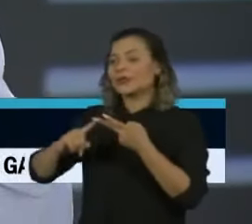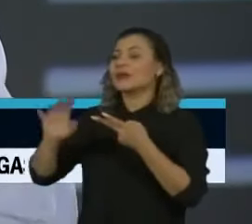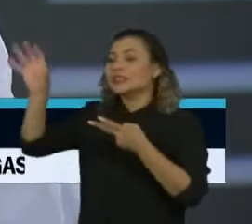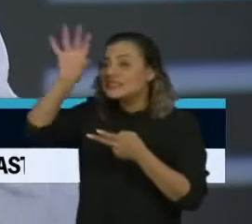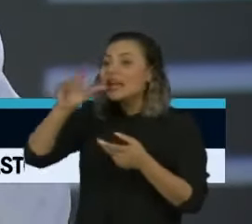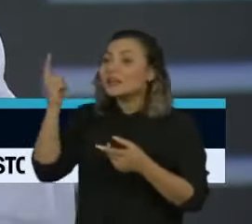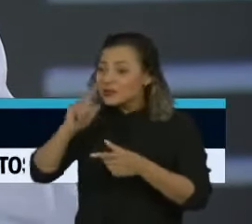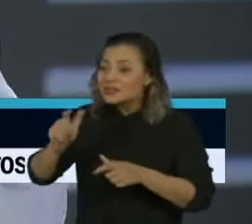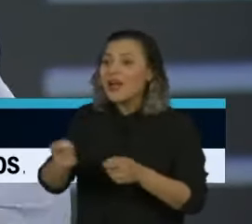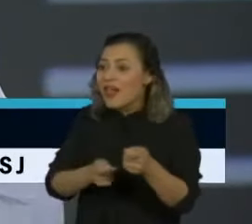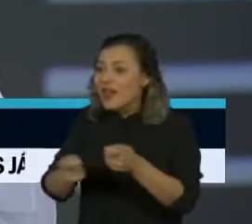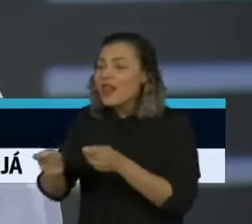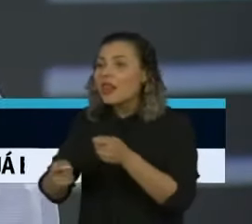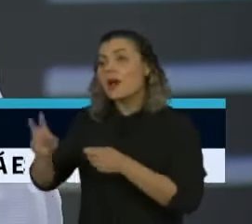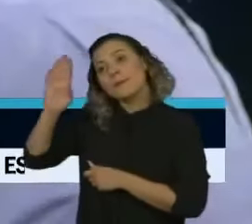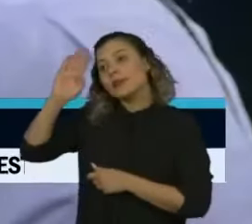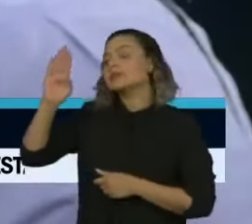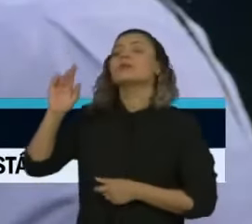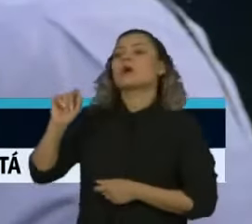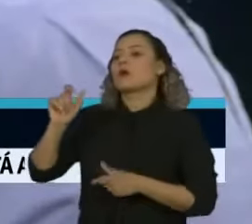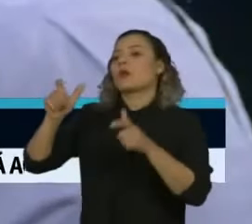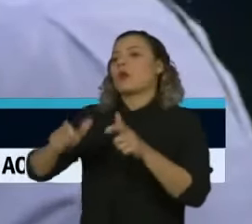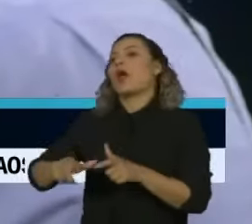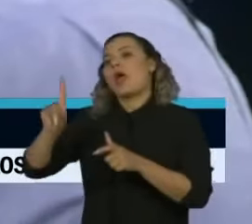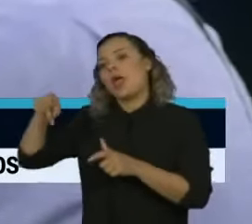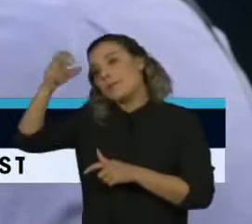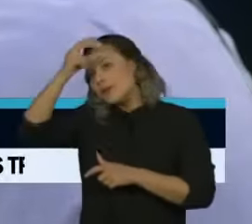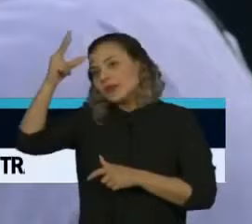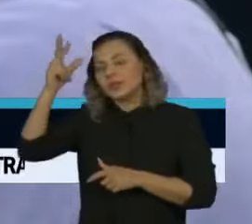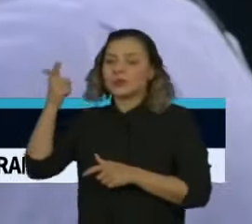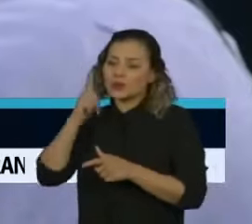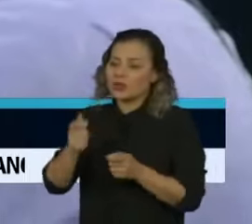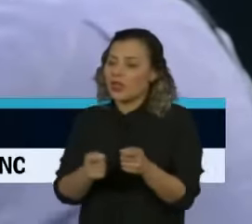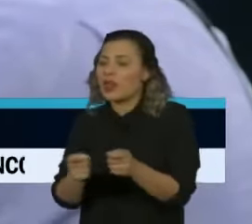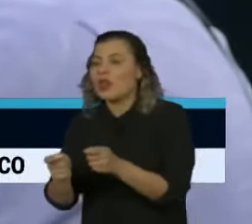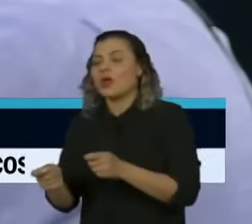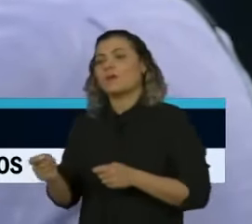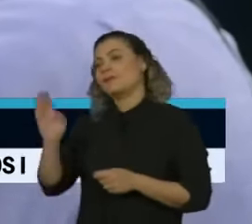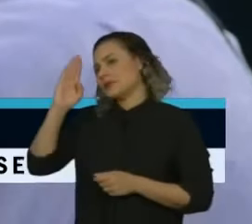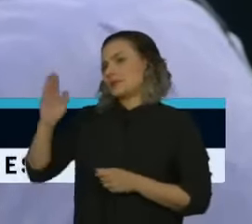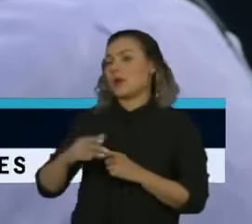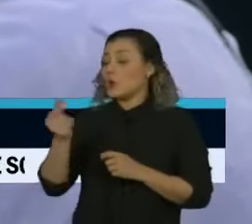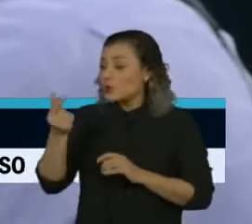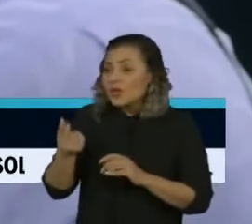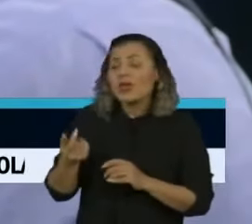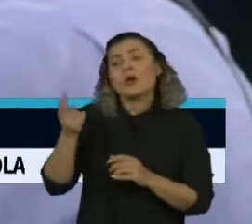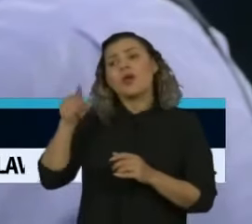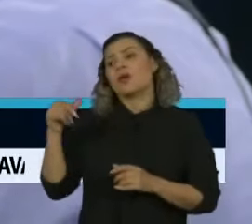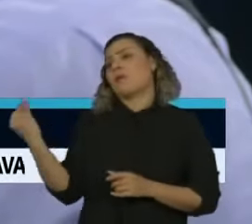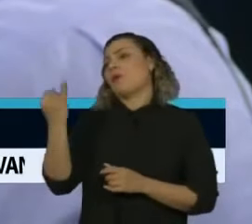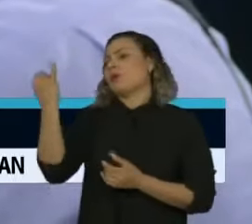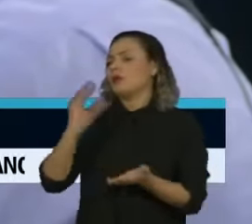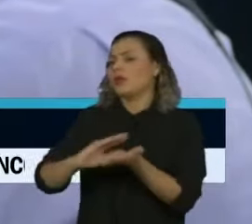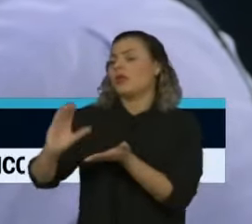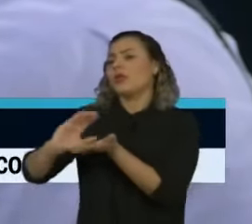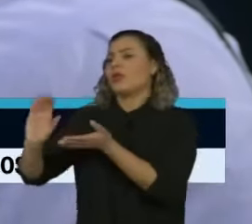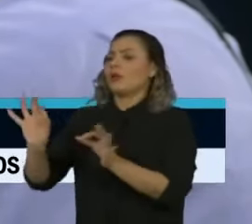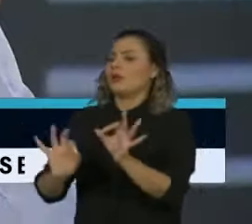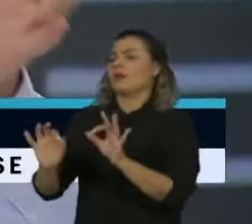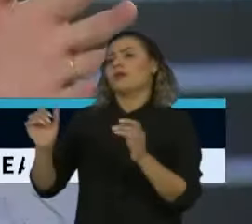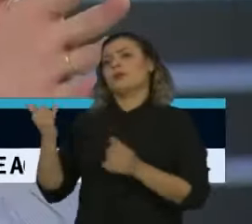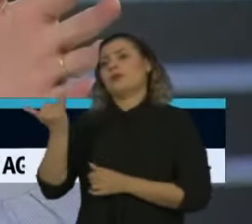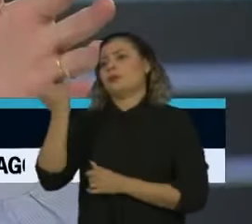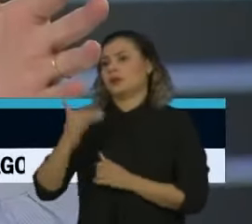estão enfrentando, a primeira linha de enfrentamento dessa epidemia é nos municípios. Esse dinheiro é fundamental para fazer esse ataque.